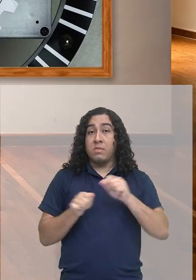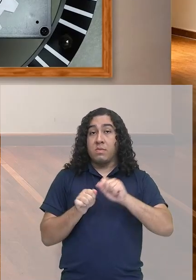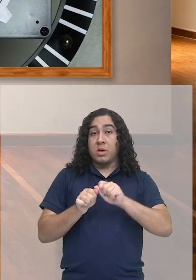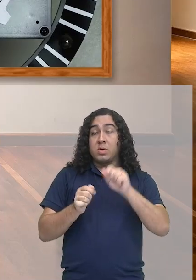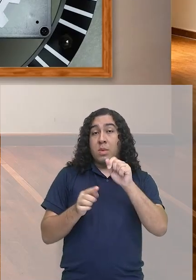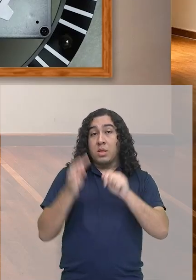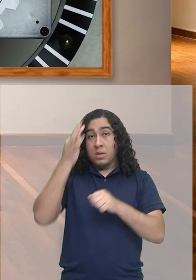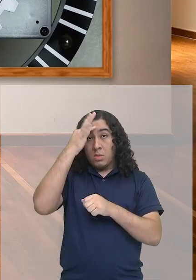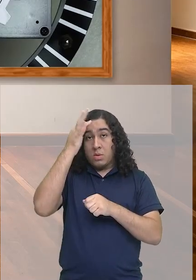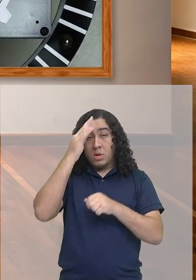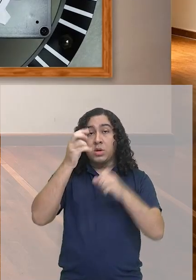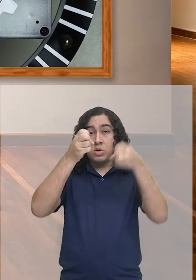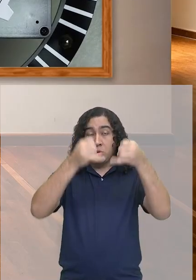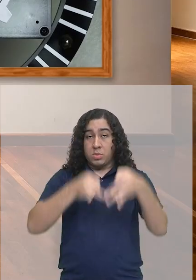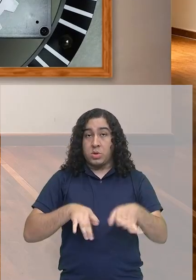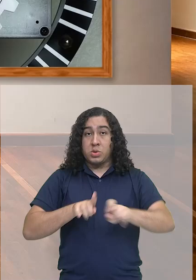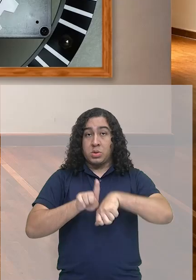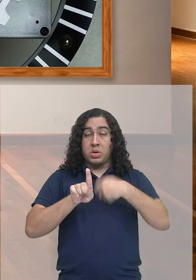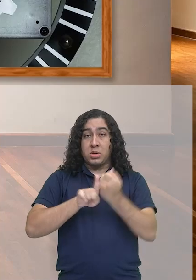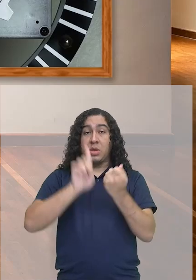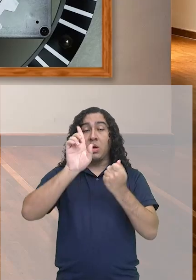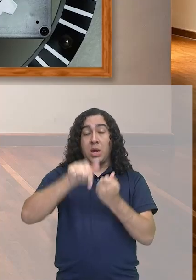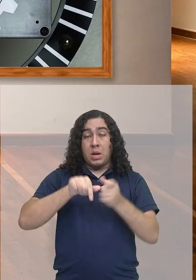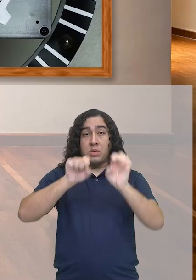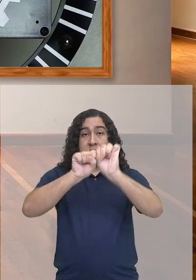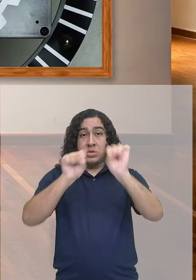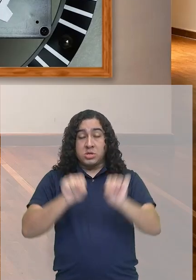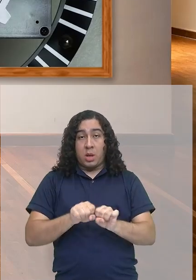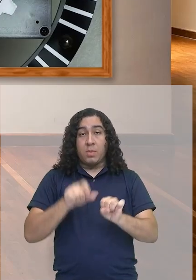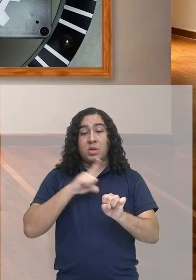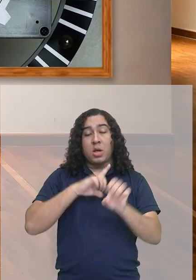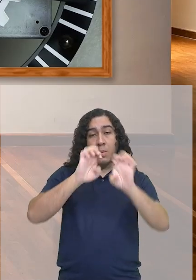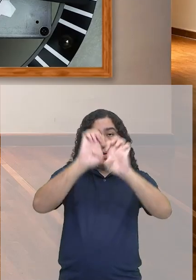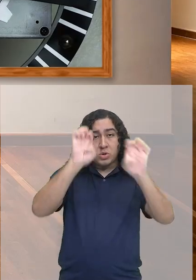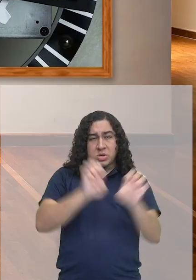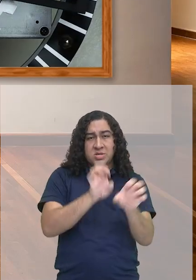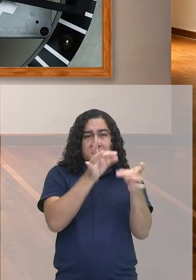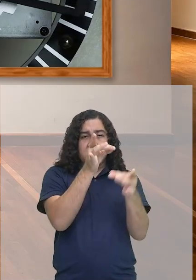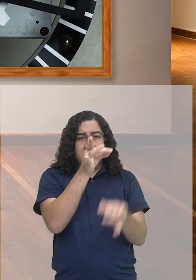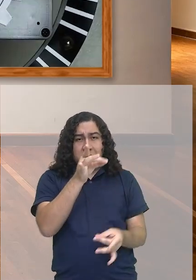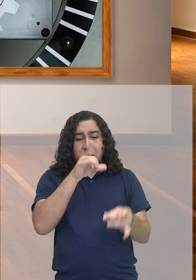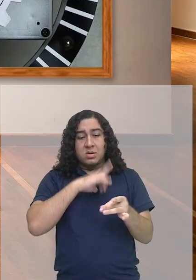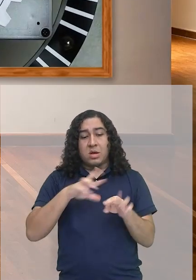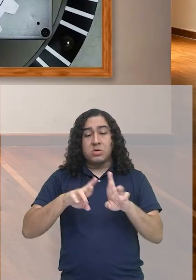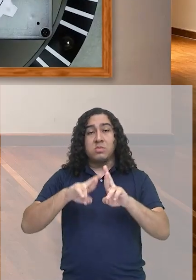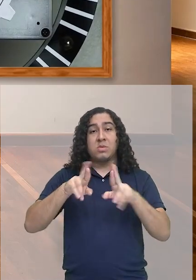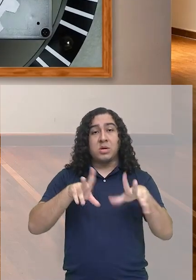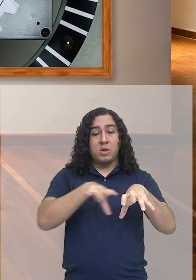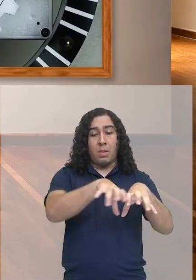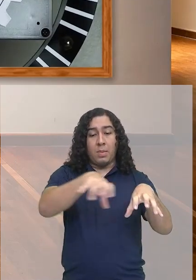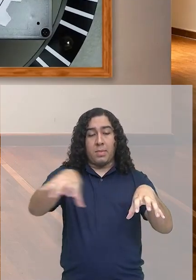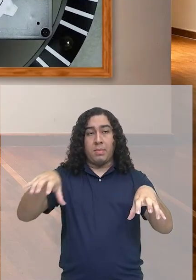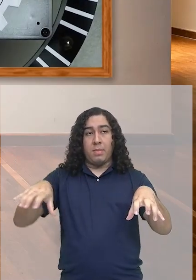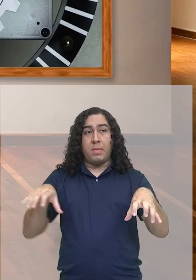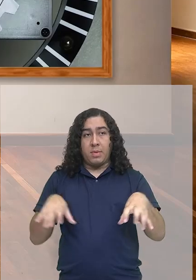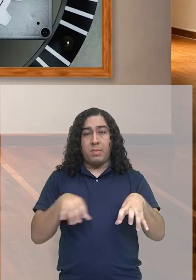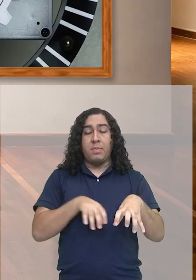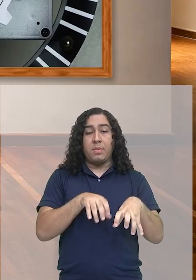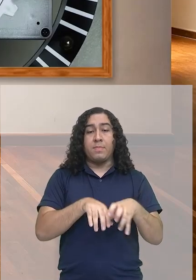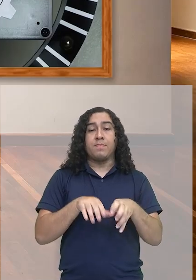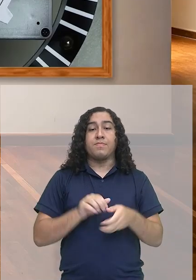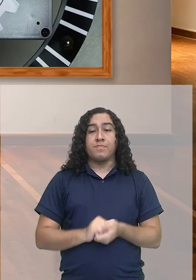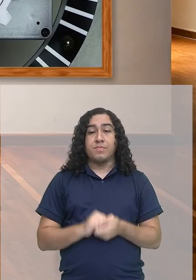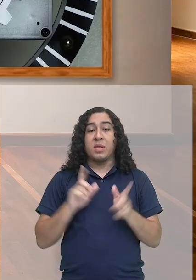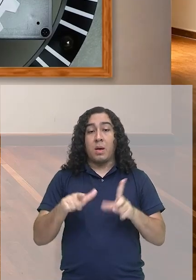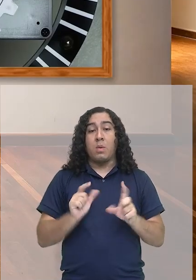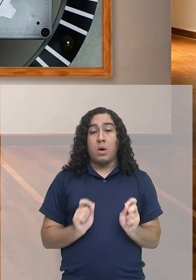sistema complexo e que é composto por diferentes partes, que ele chama de órgãos, né? Como se fossem órgãos,